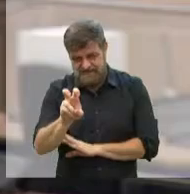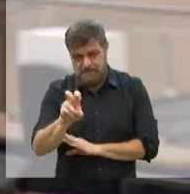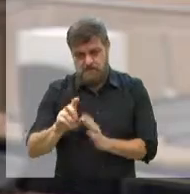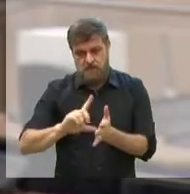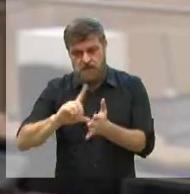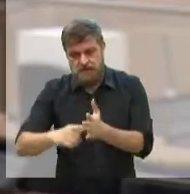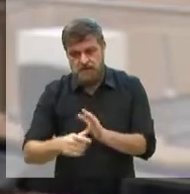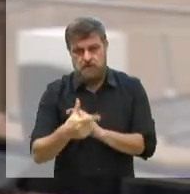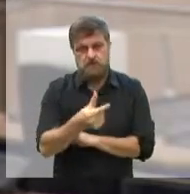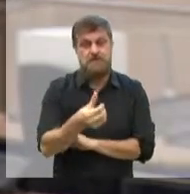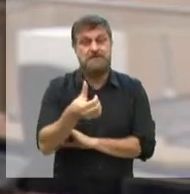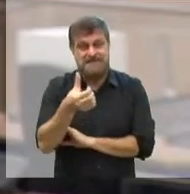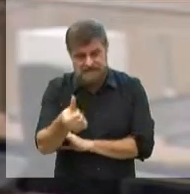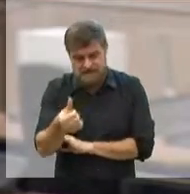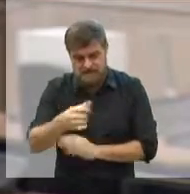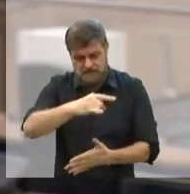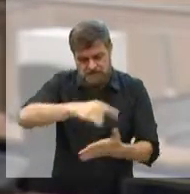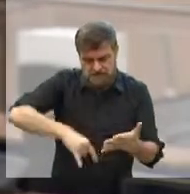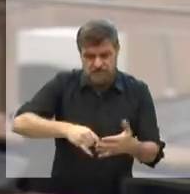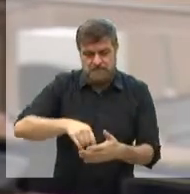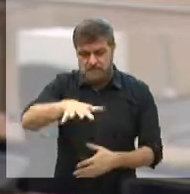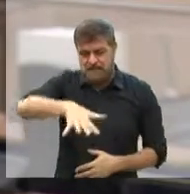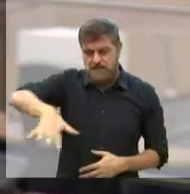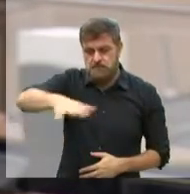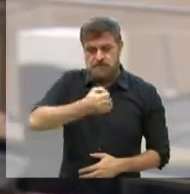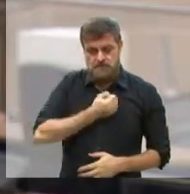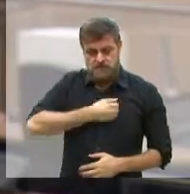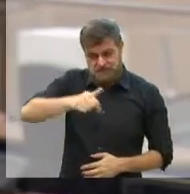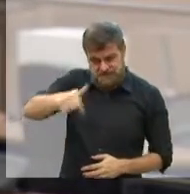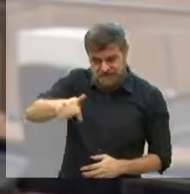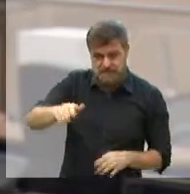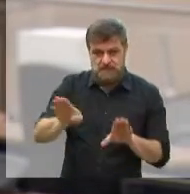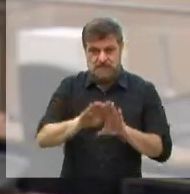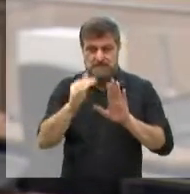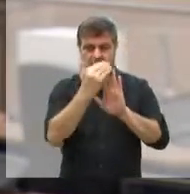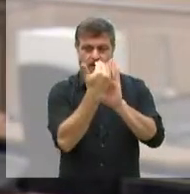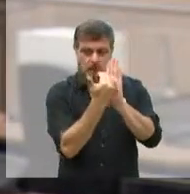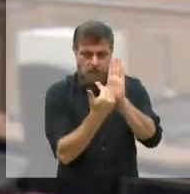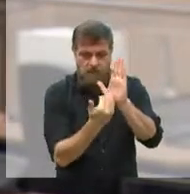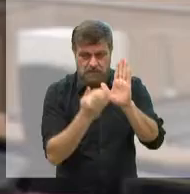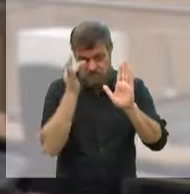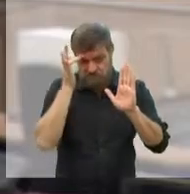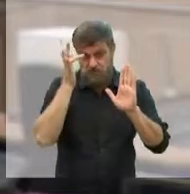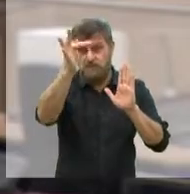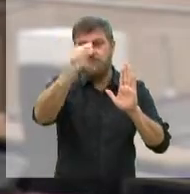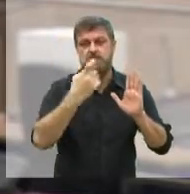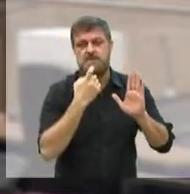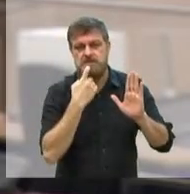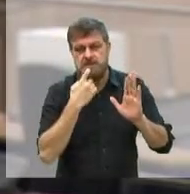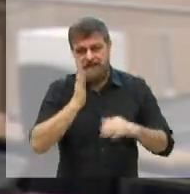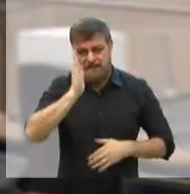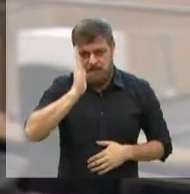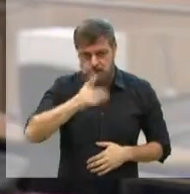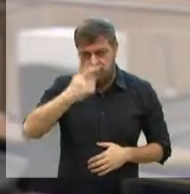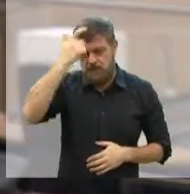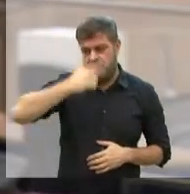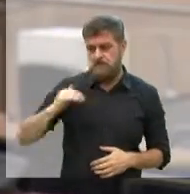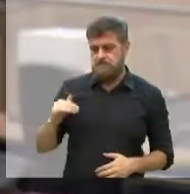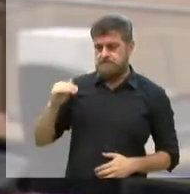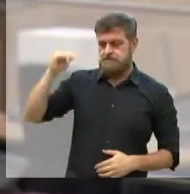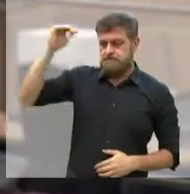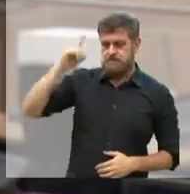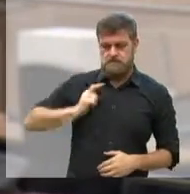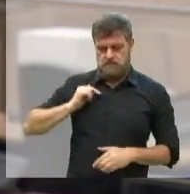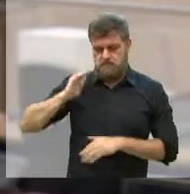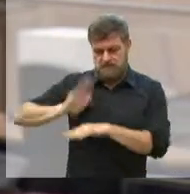de 2006, a macrozona e agora o plano diretor. Aí você já tem uma atividade. Esse eu já era adulto e já